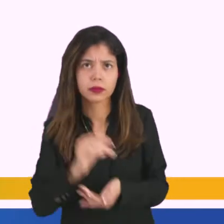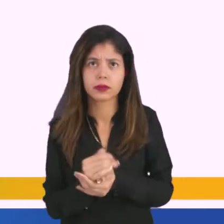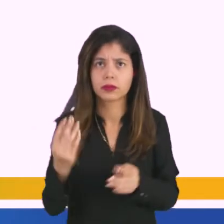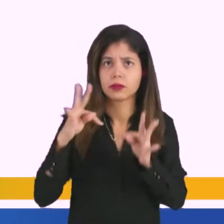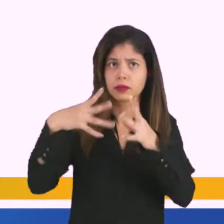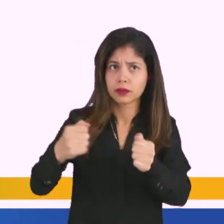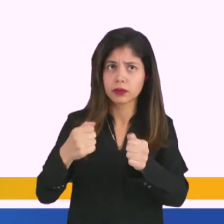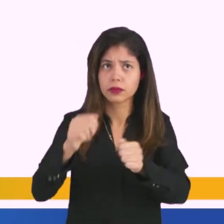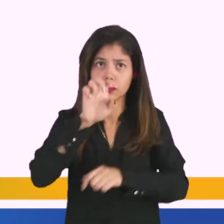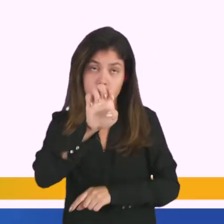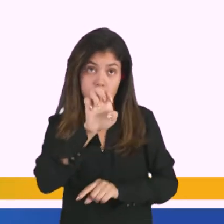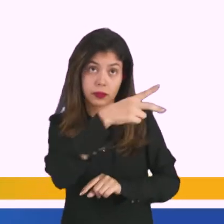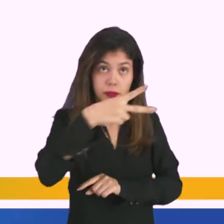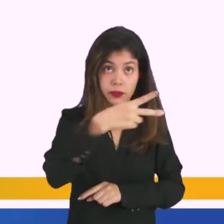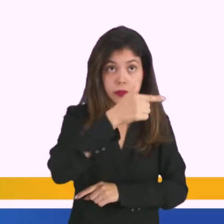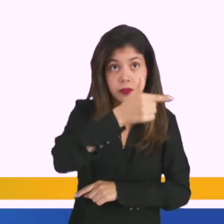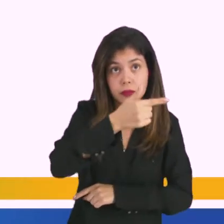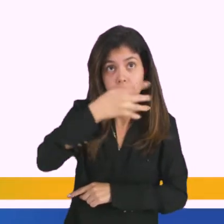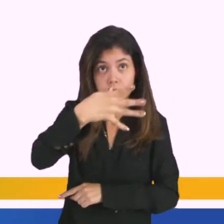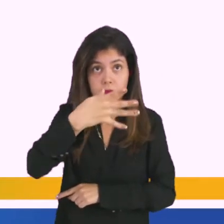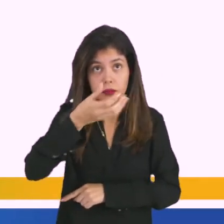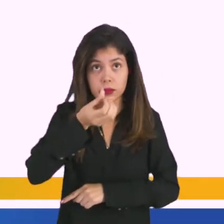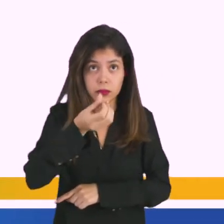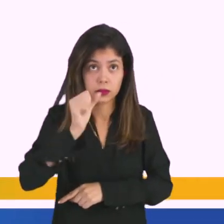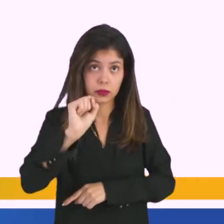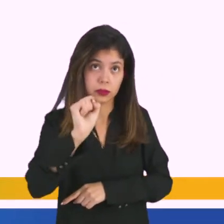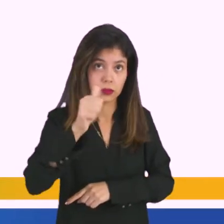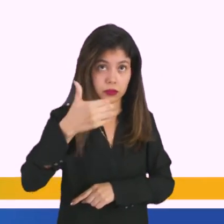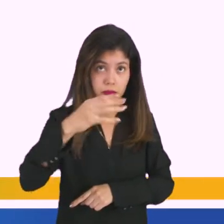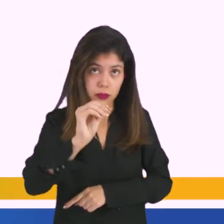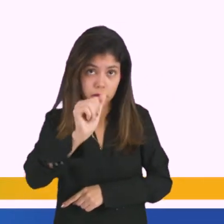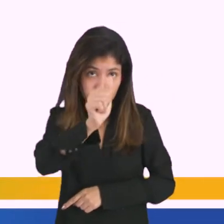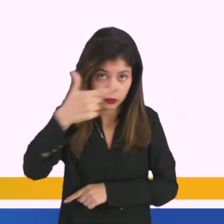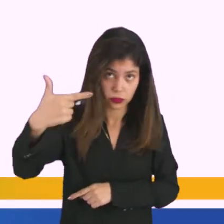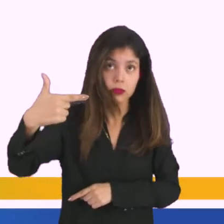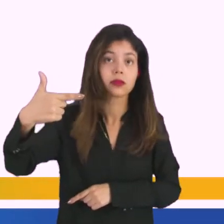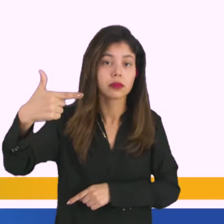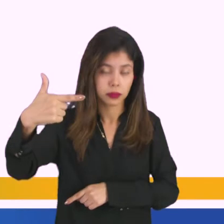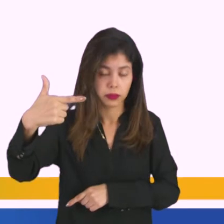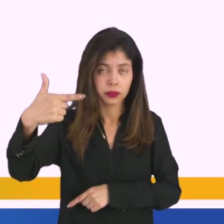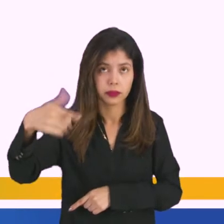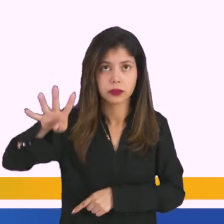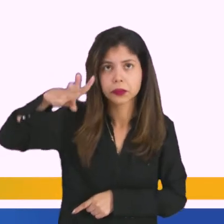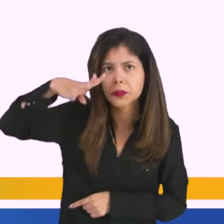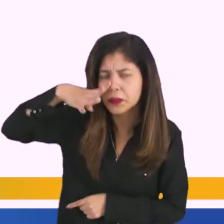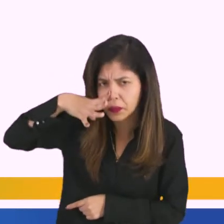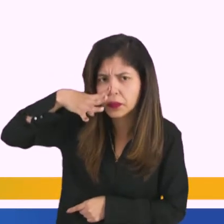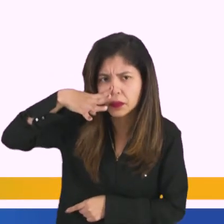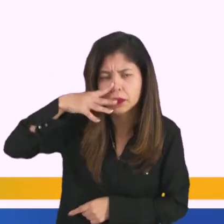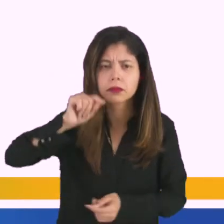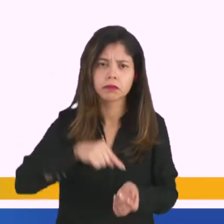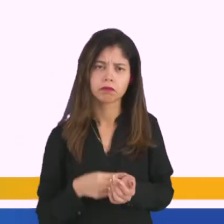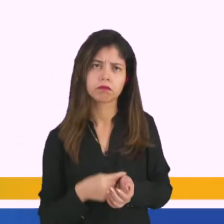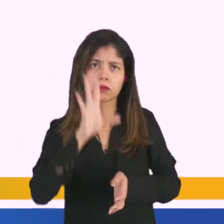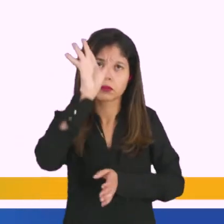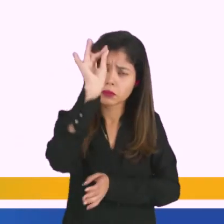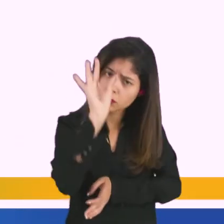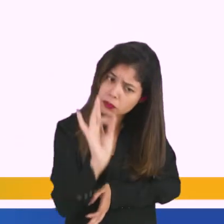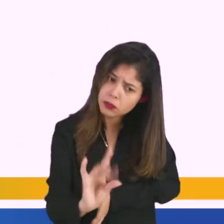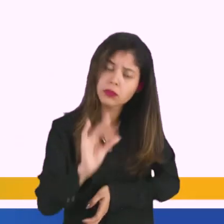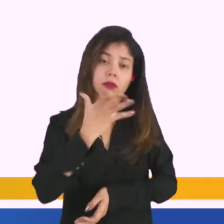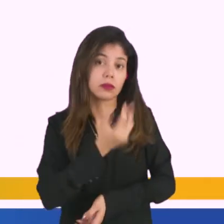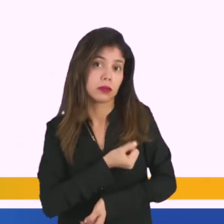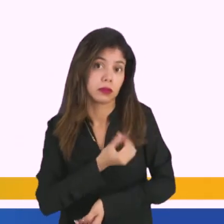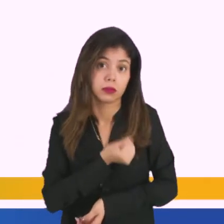por E igual a 2, 4, 6, 8, 10 e 12. Então, esses aí são todos os